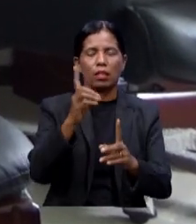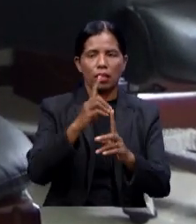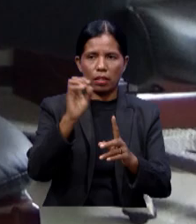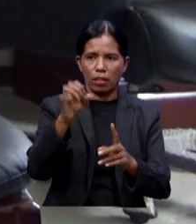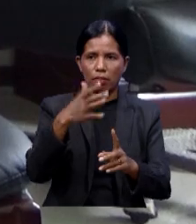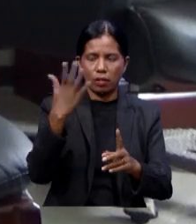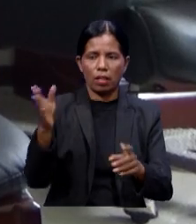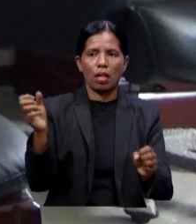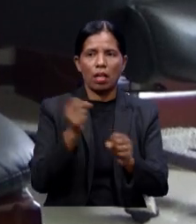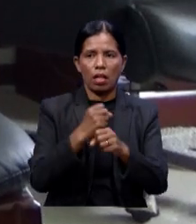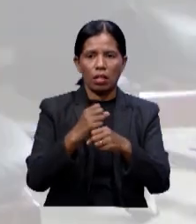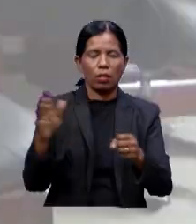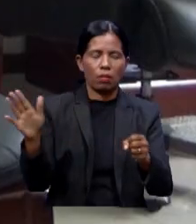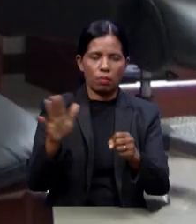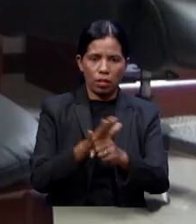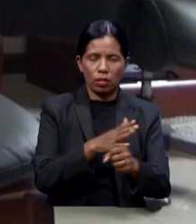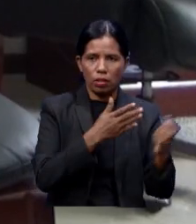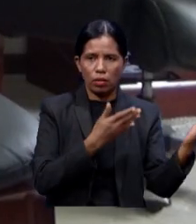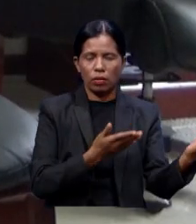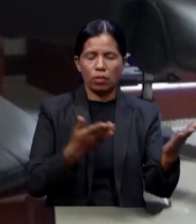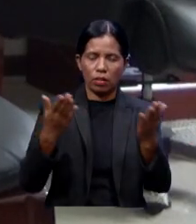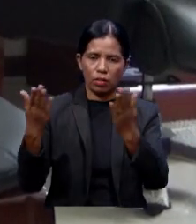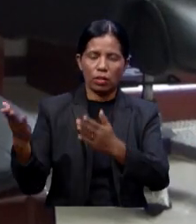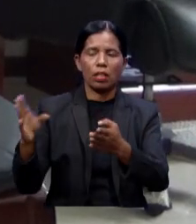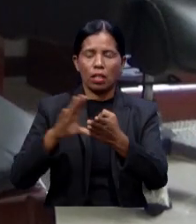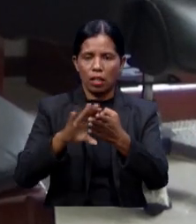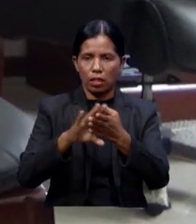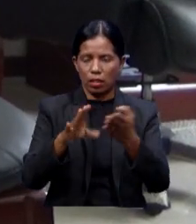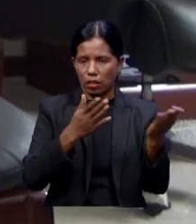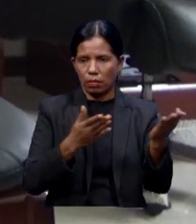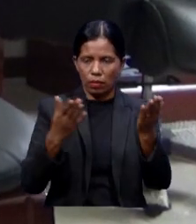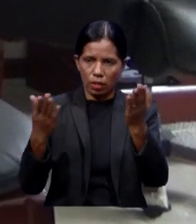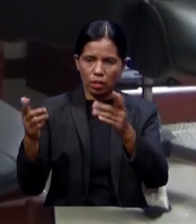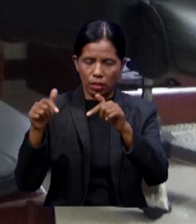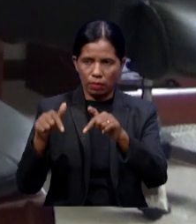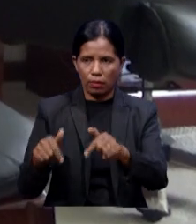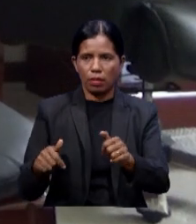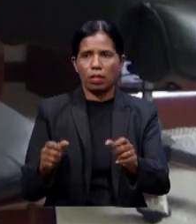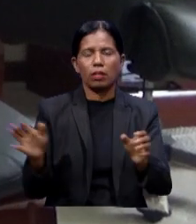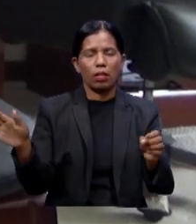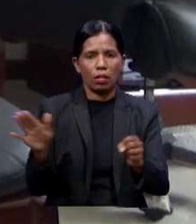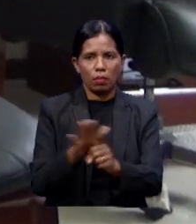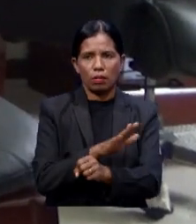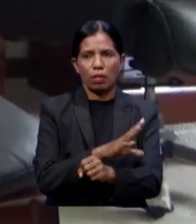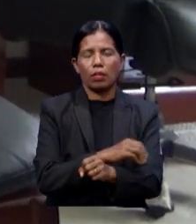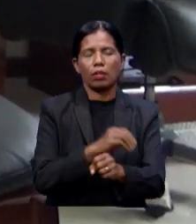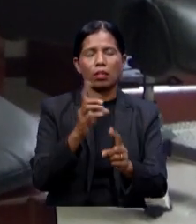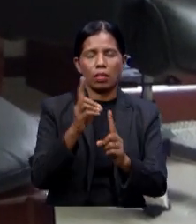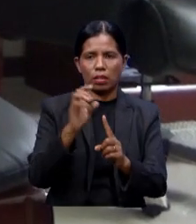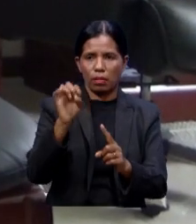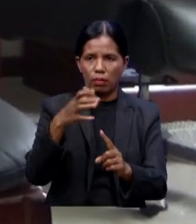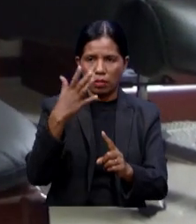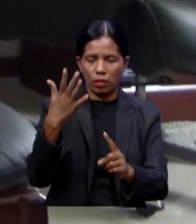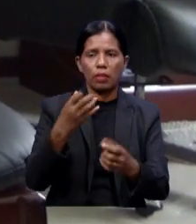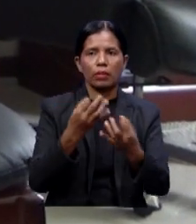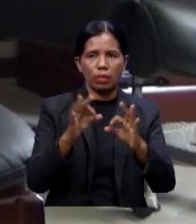halo completo sira hatama serenia justificação ser me maka ihane sira foi hatama mai halo completo a de 15 antau hirene